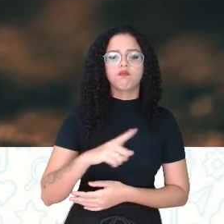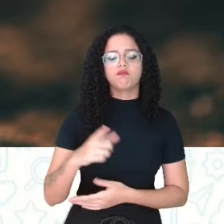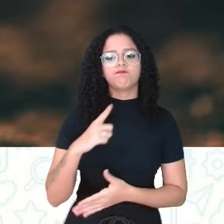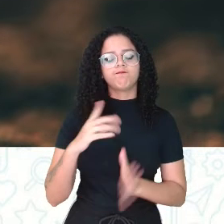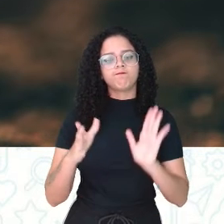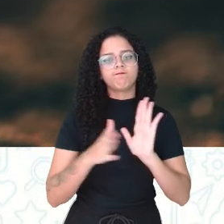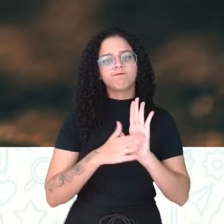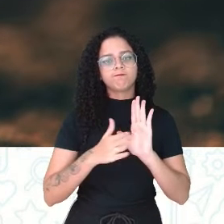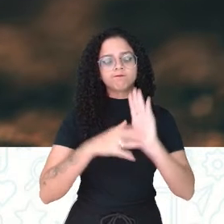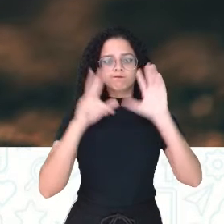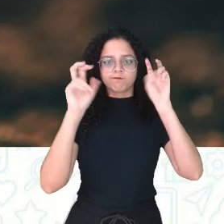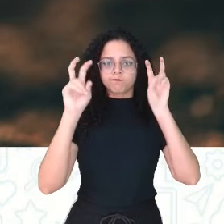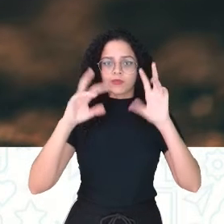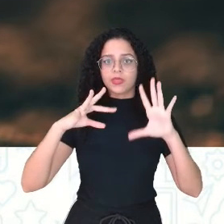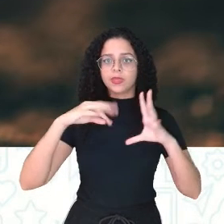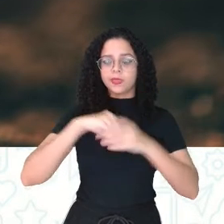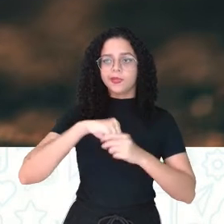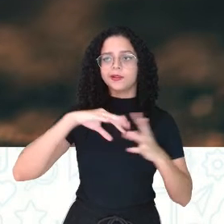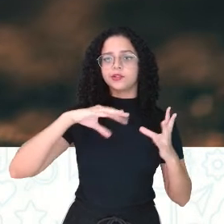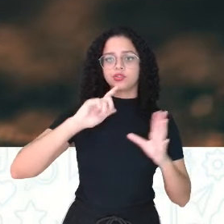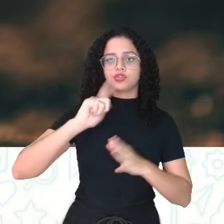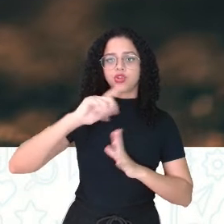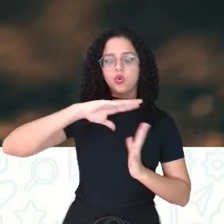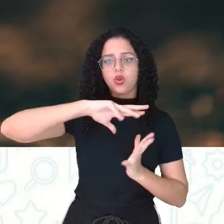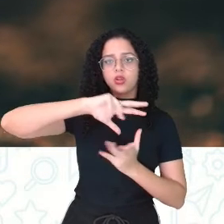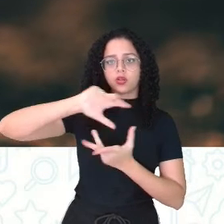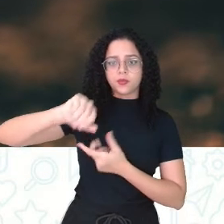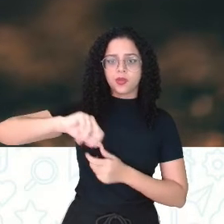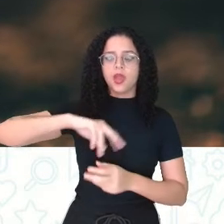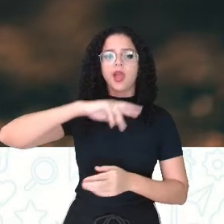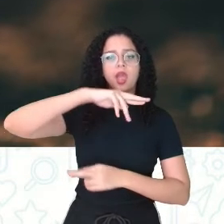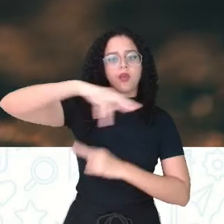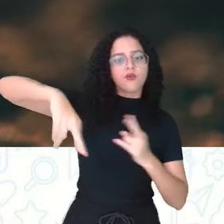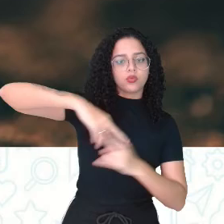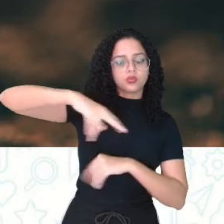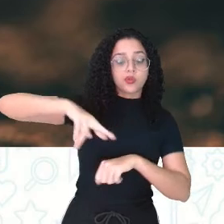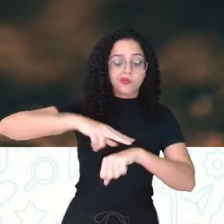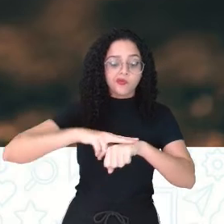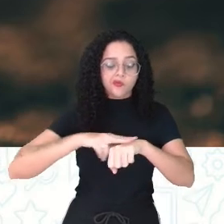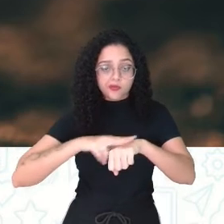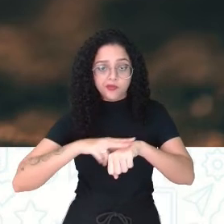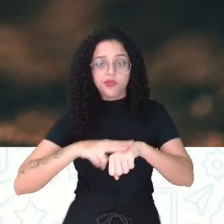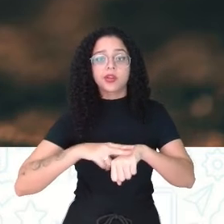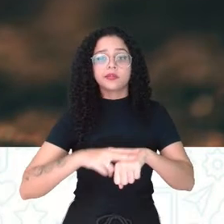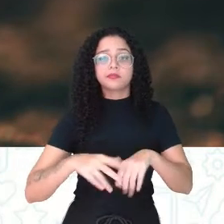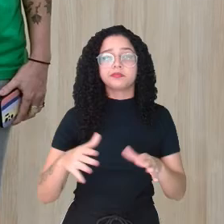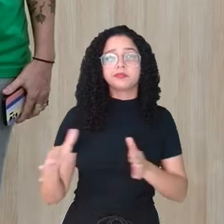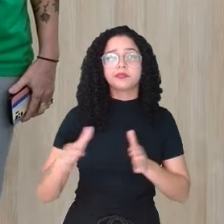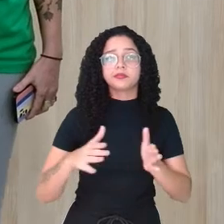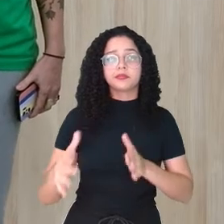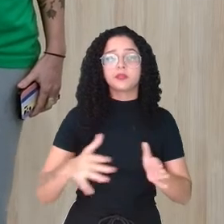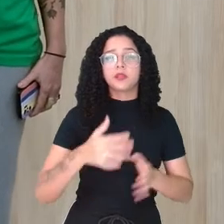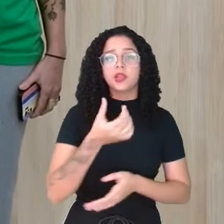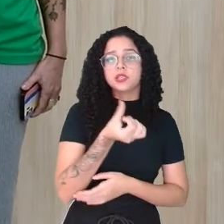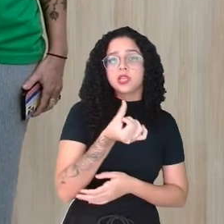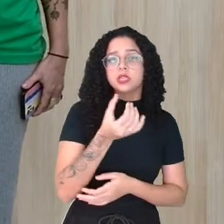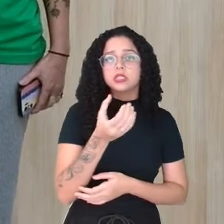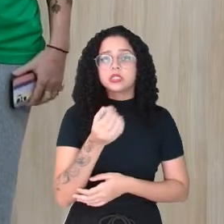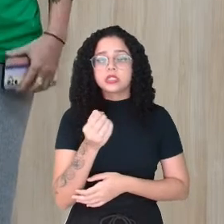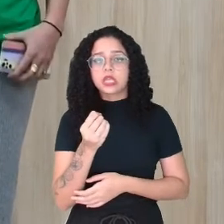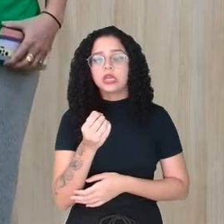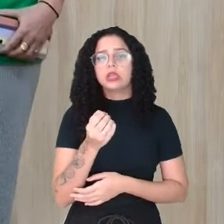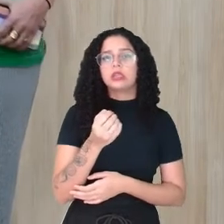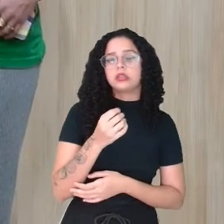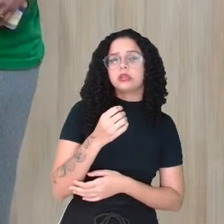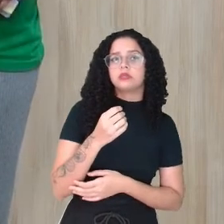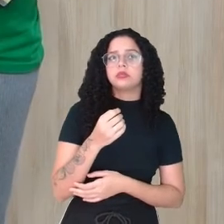abordam isso na geografia, a questão da Revolução Verde, né? A Revolução Verde ali na década de 60, 70, com